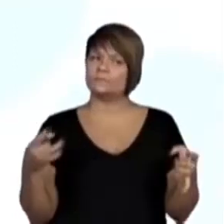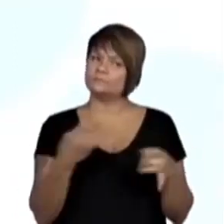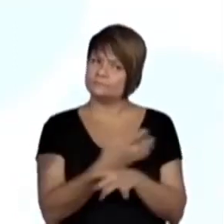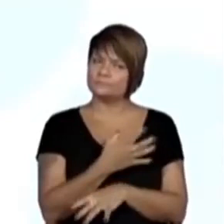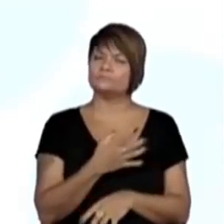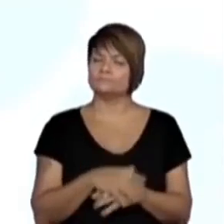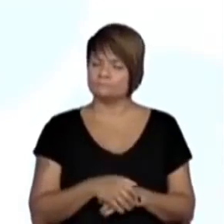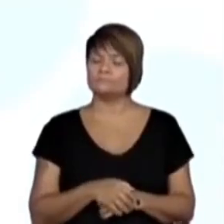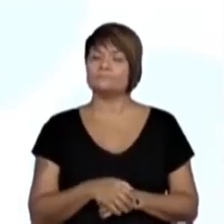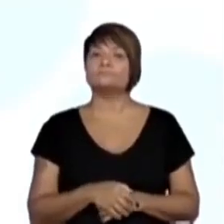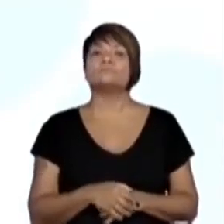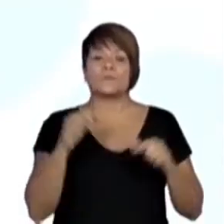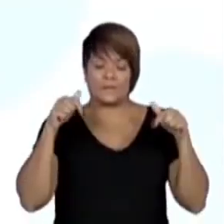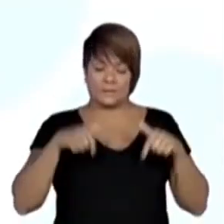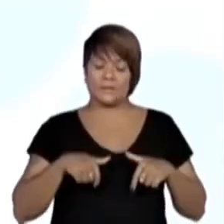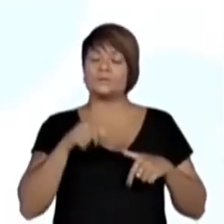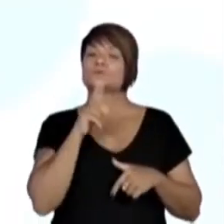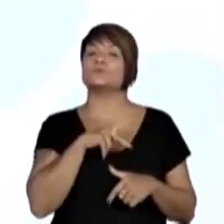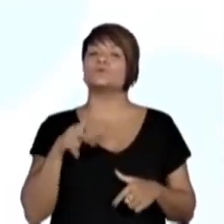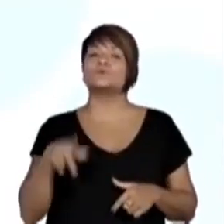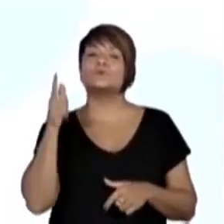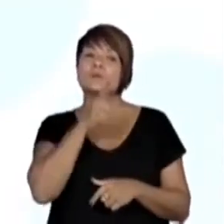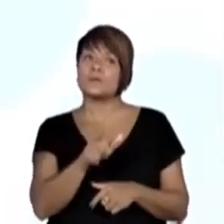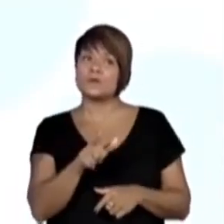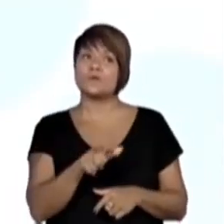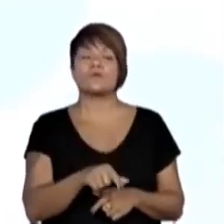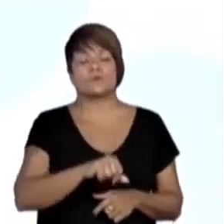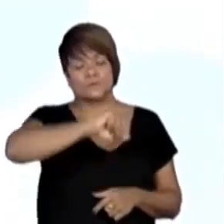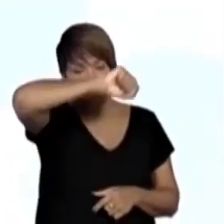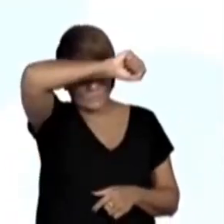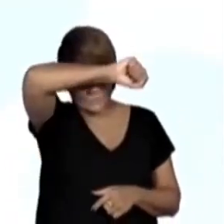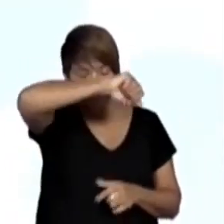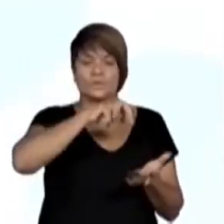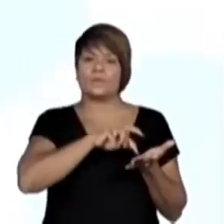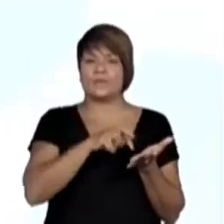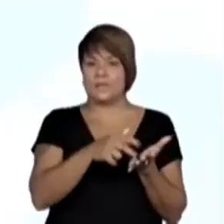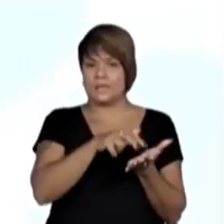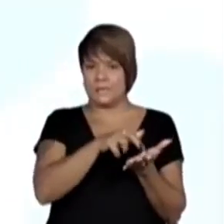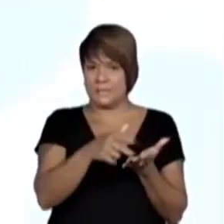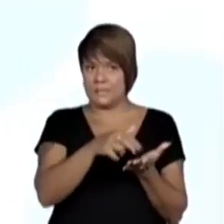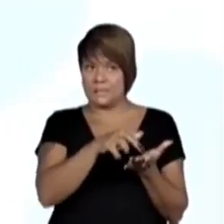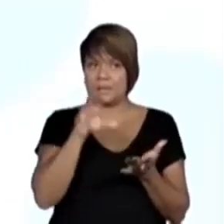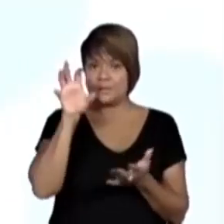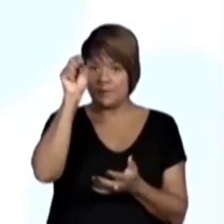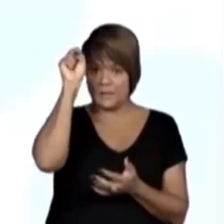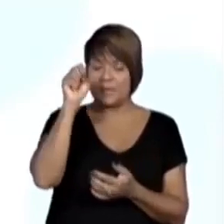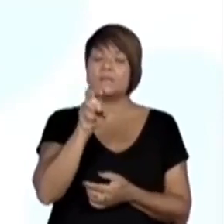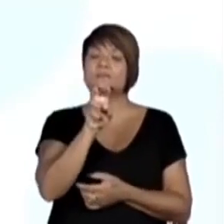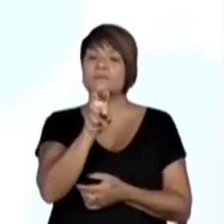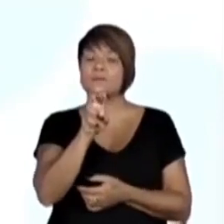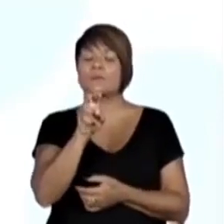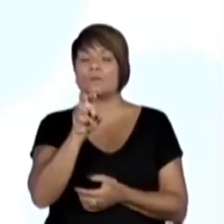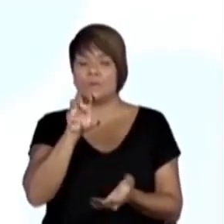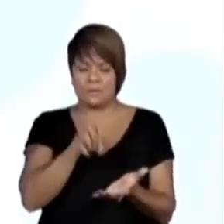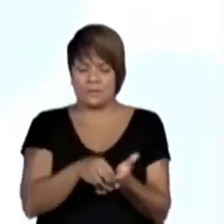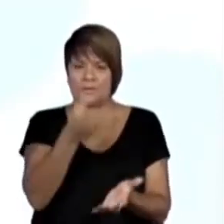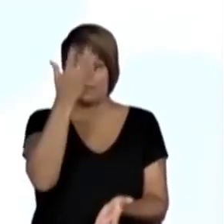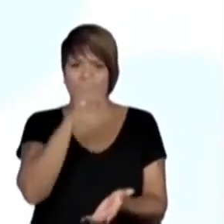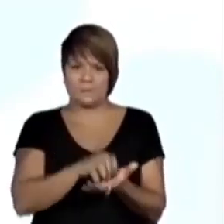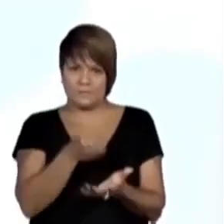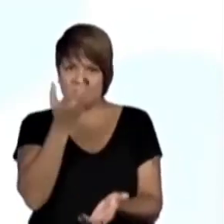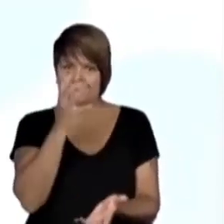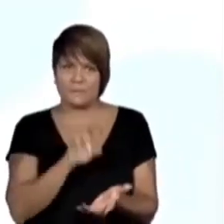vocês. Aqui dos professores, as que ganharam foi esconde-esconde, amarelinho, e eu peguei no chat 5 Marias. Agora vamos